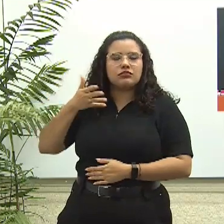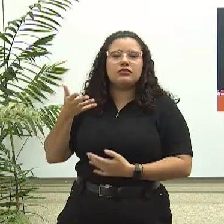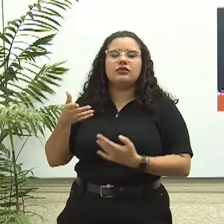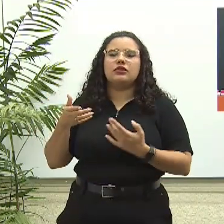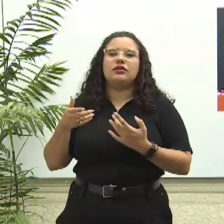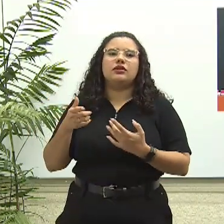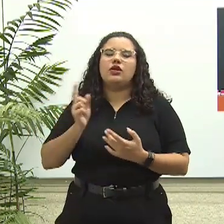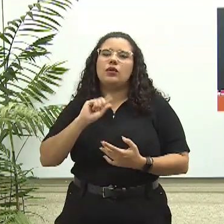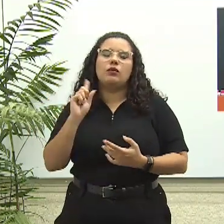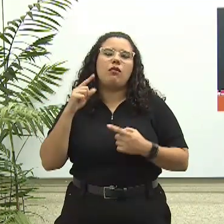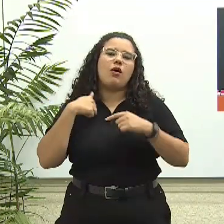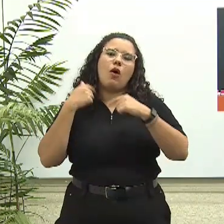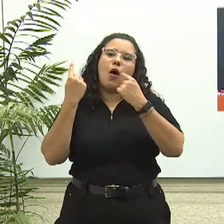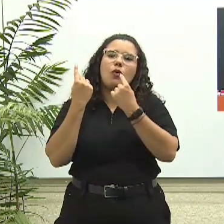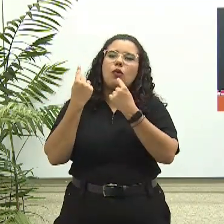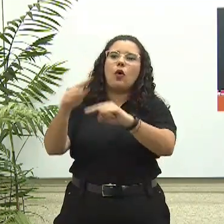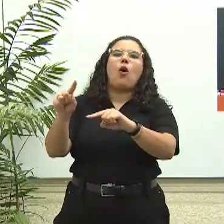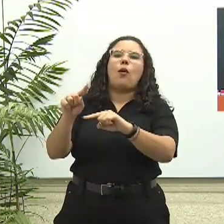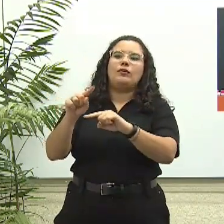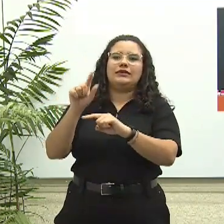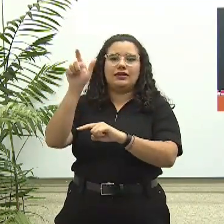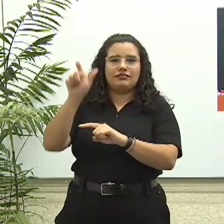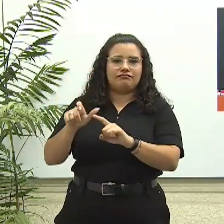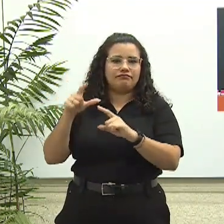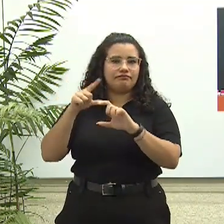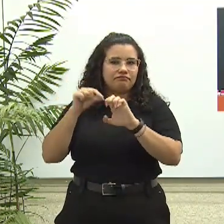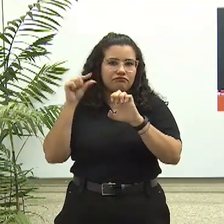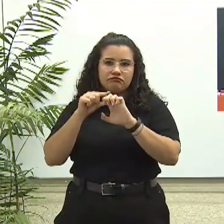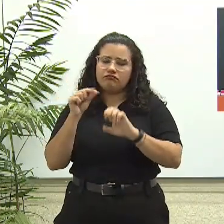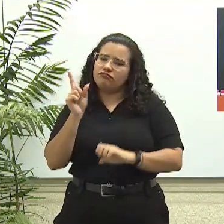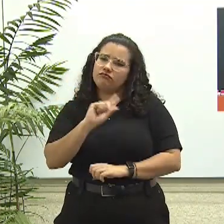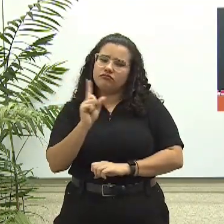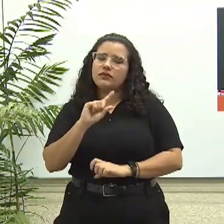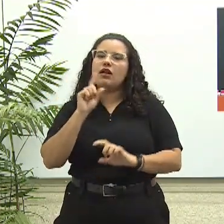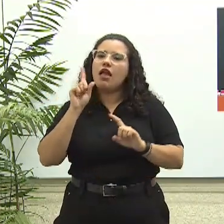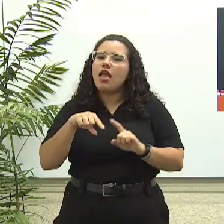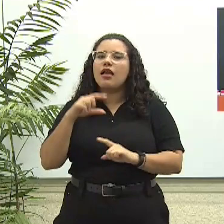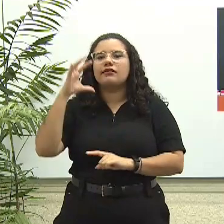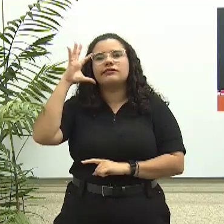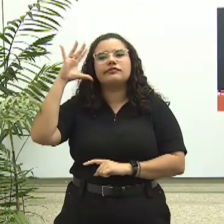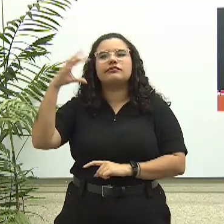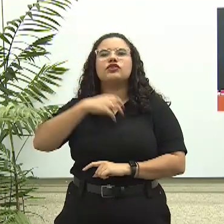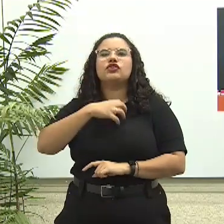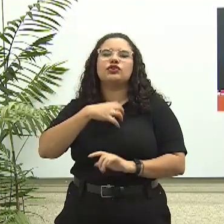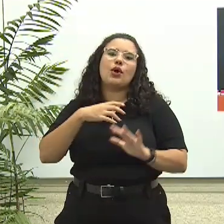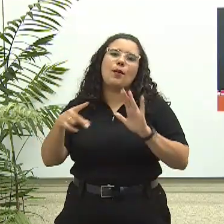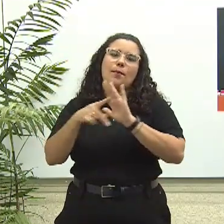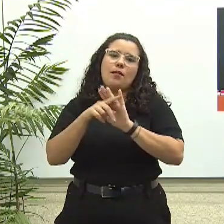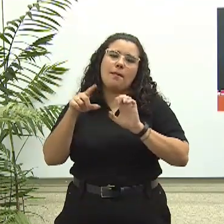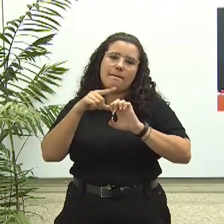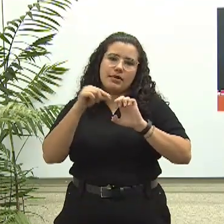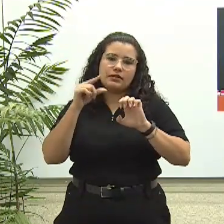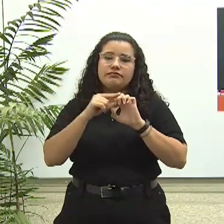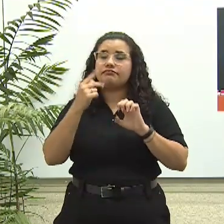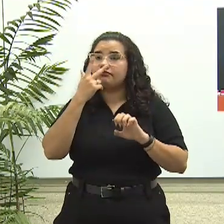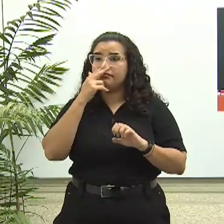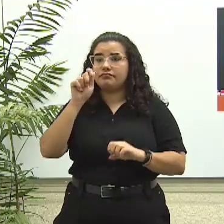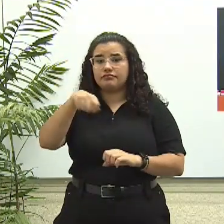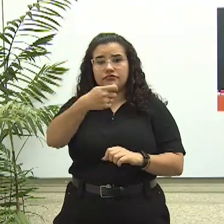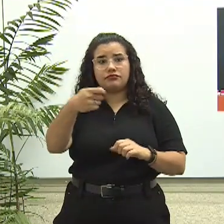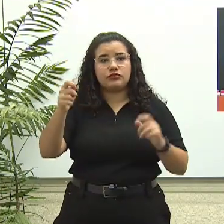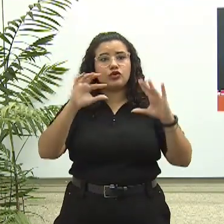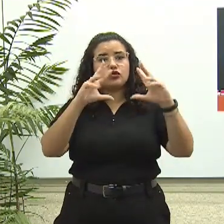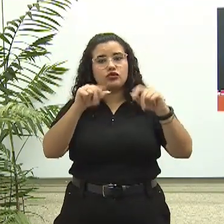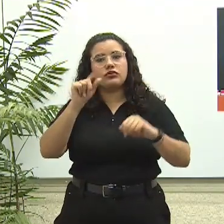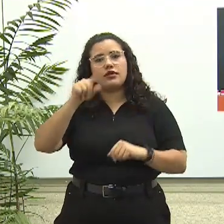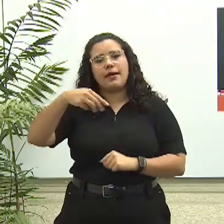é ser conta contra eh empreender não é isso é é uma é uma uma ideologia do empreendedorismo que coloca todos como mei